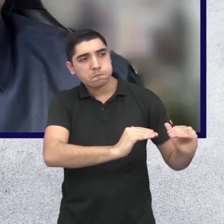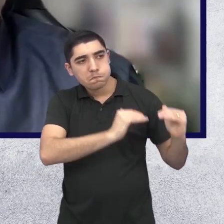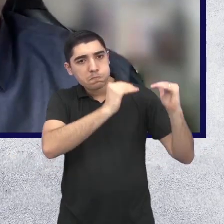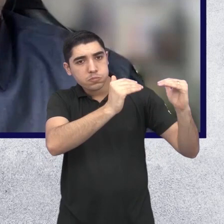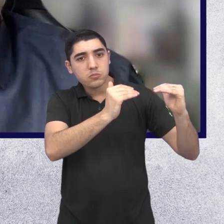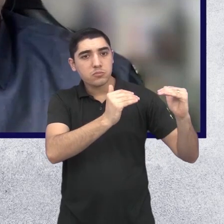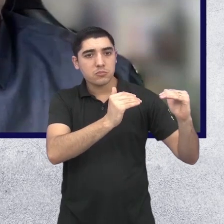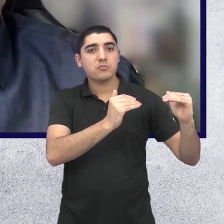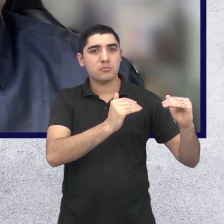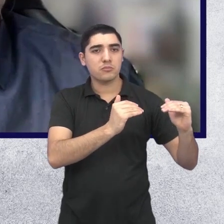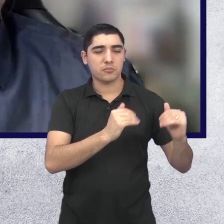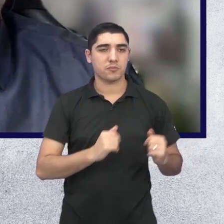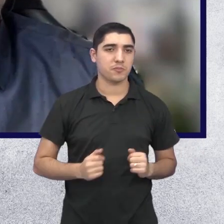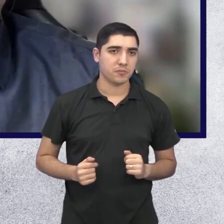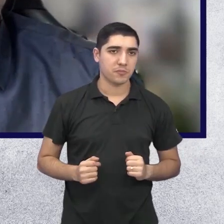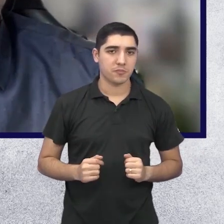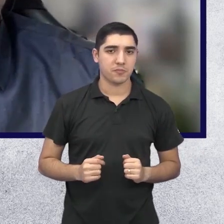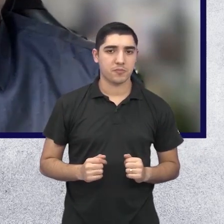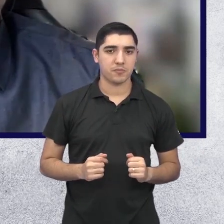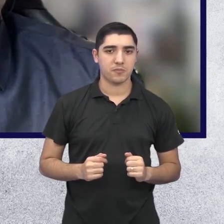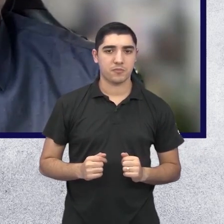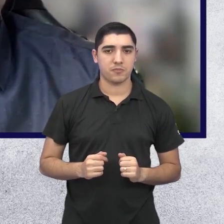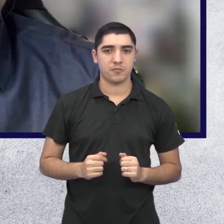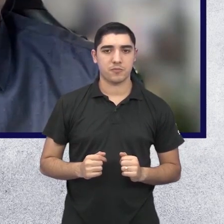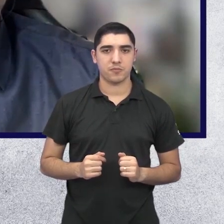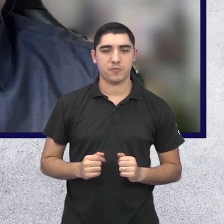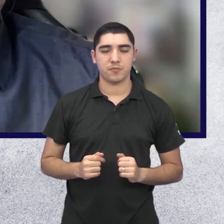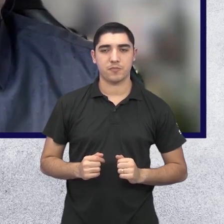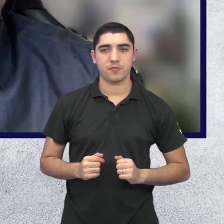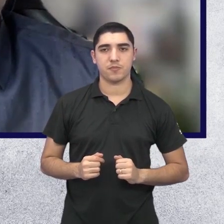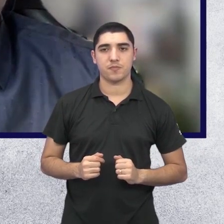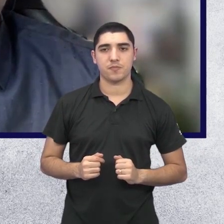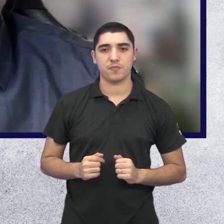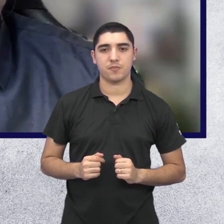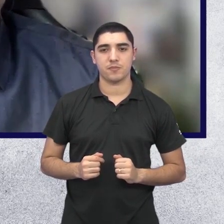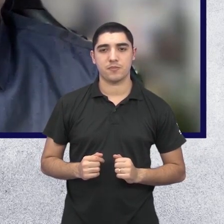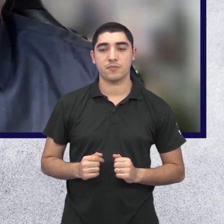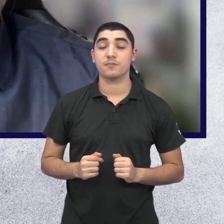nesse mercado? Já que o professor, como a Dani falou.